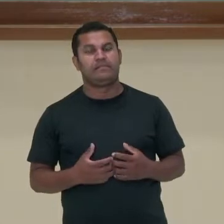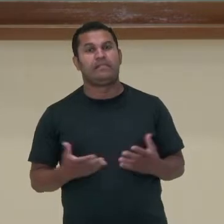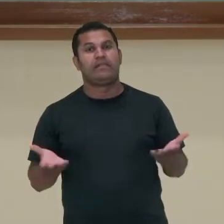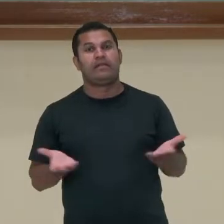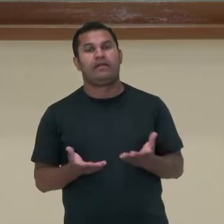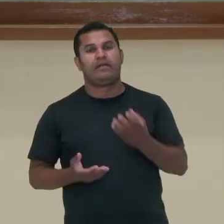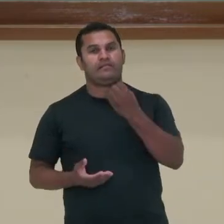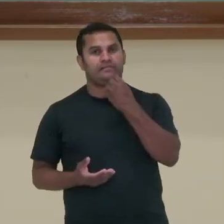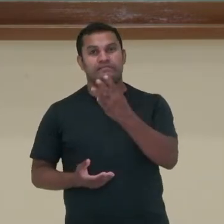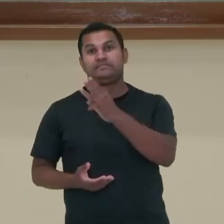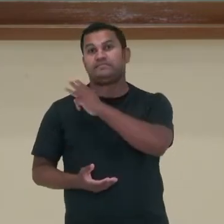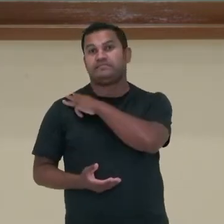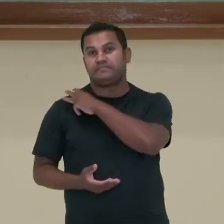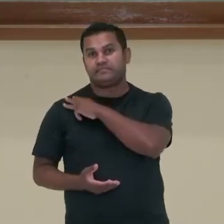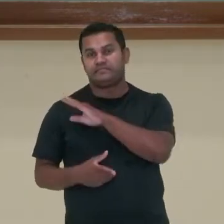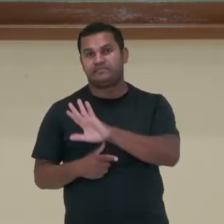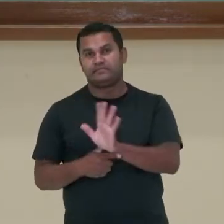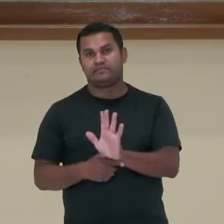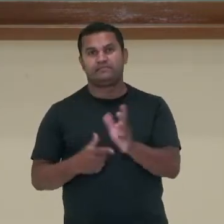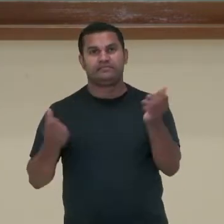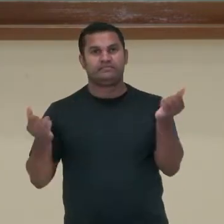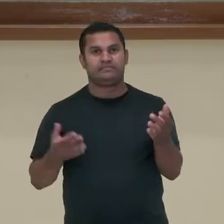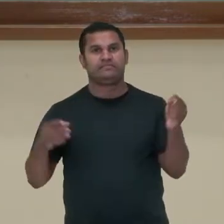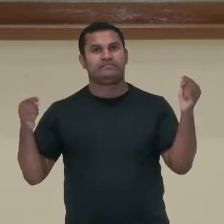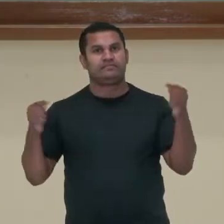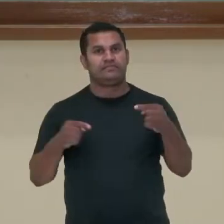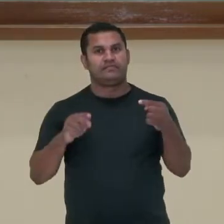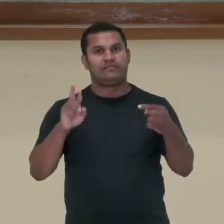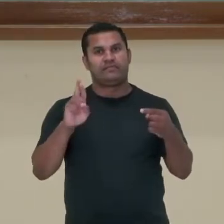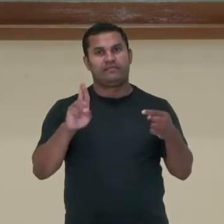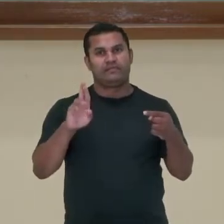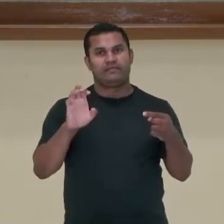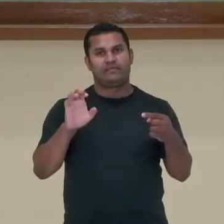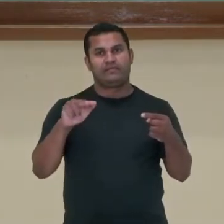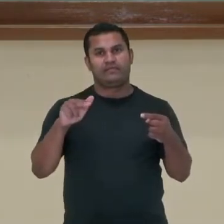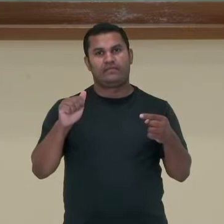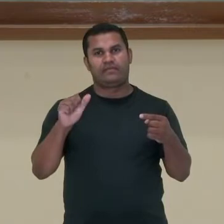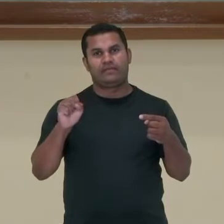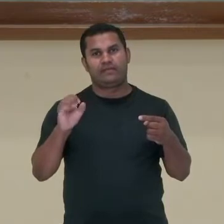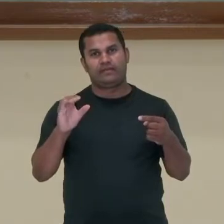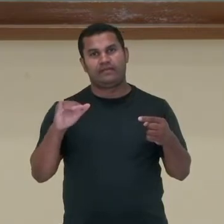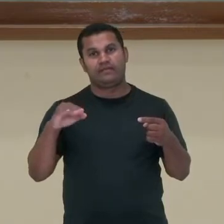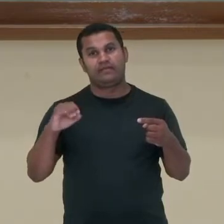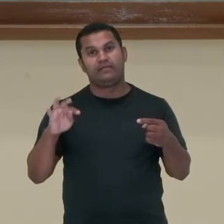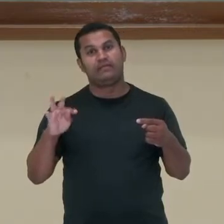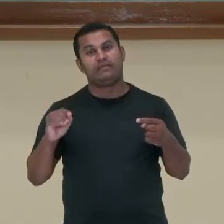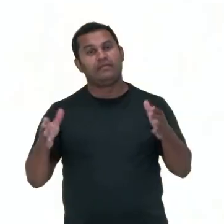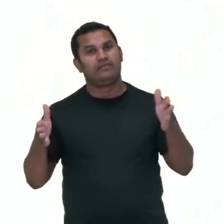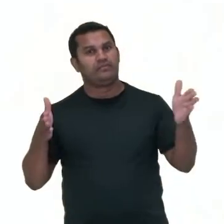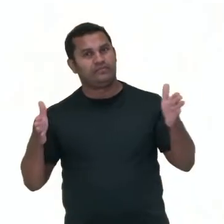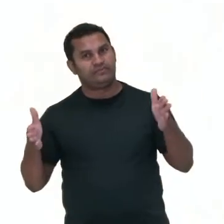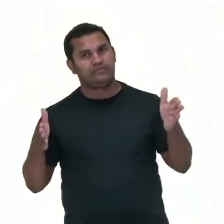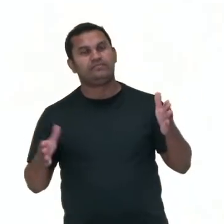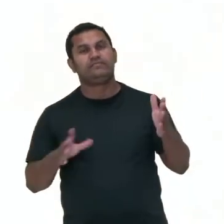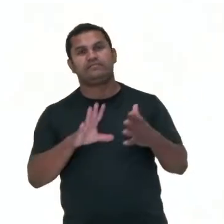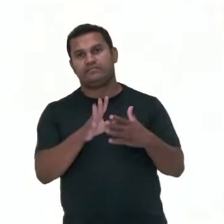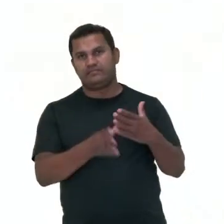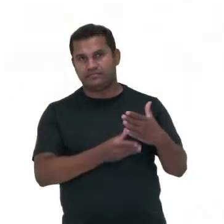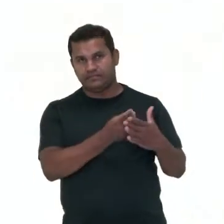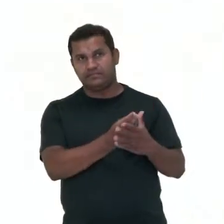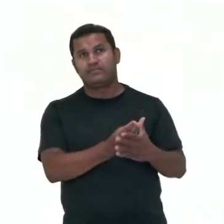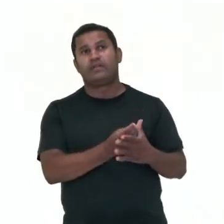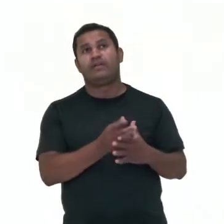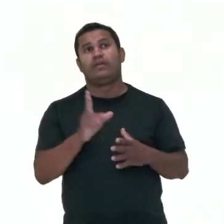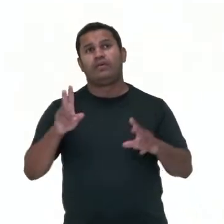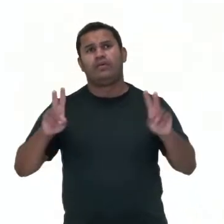Olá, estudantes de terceira série. Nesse vídeo nós vamos falar sobre Renascimento, parte número 1. Primeira coisa que a gente vai ver é que Renascimento é um termo